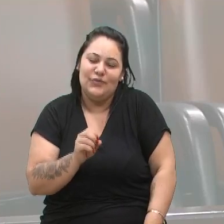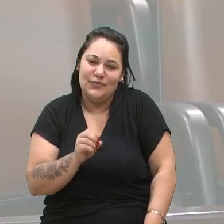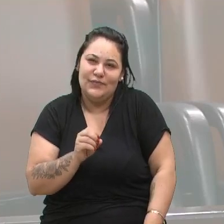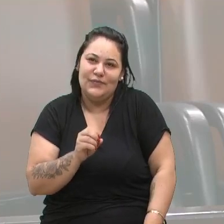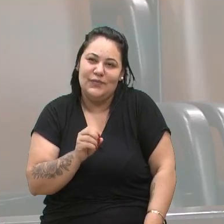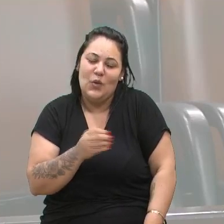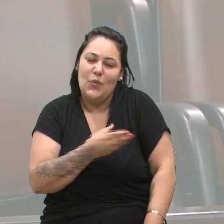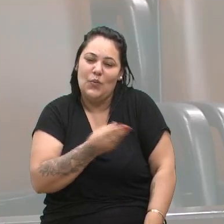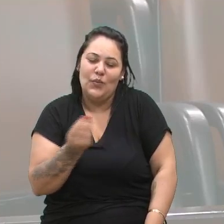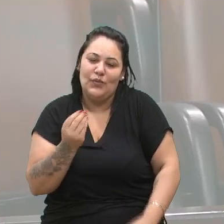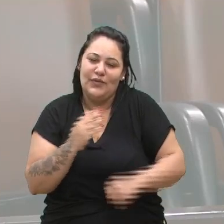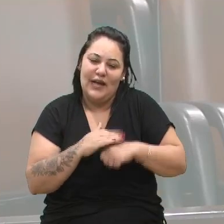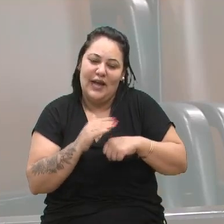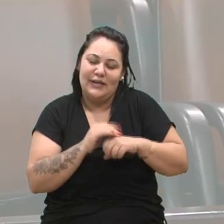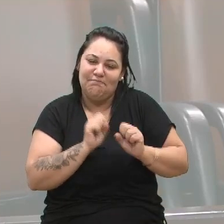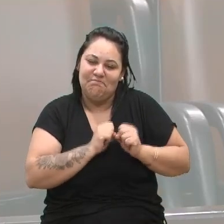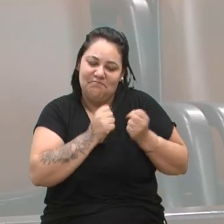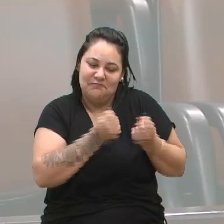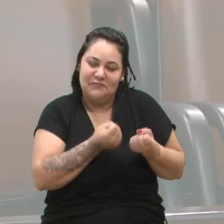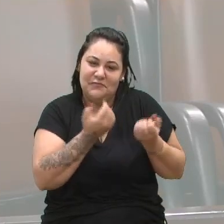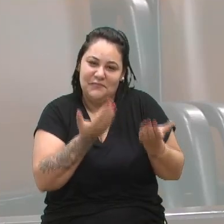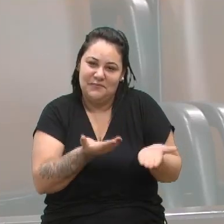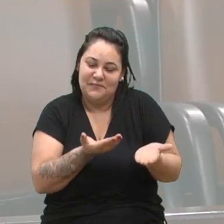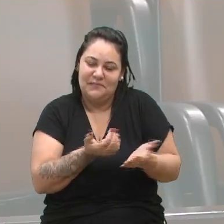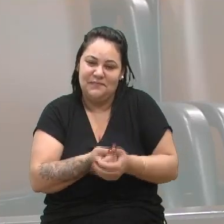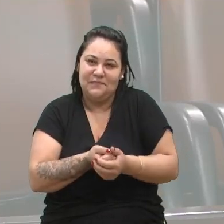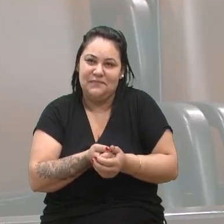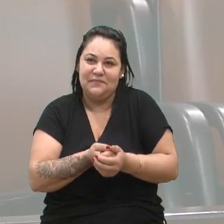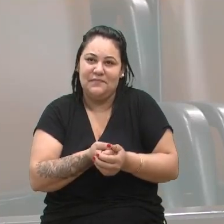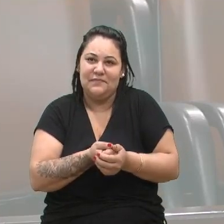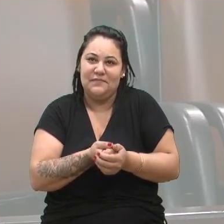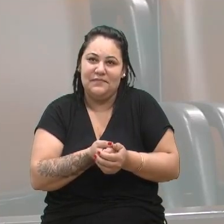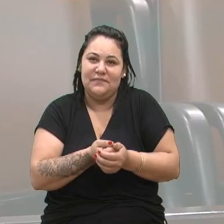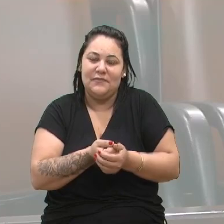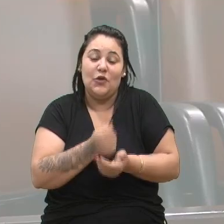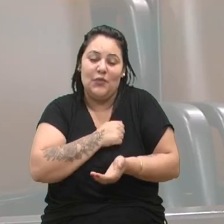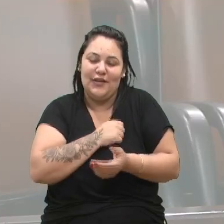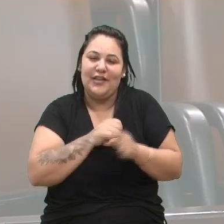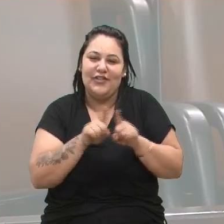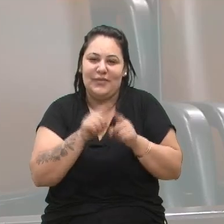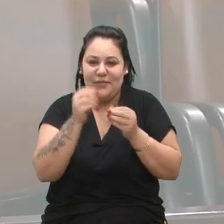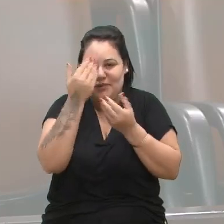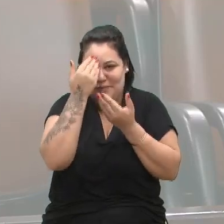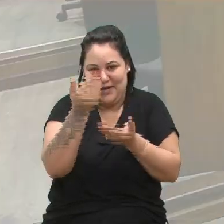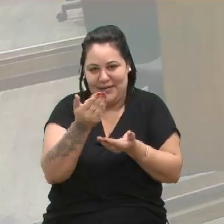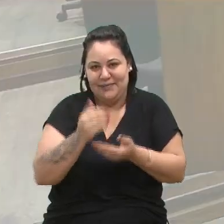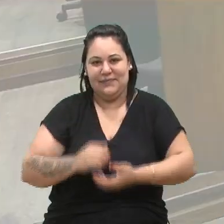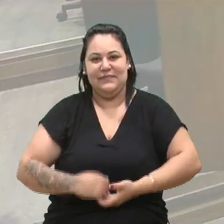dedicação e trabalho e honestidade como vocês têm. Humildade também. Obrigado, gente.